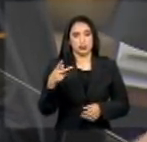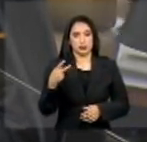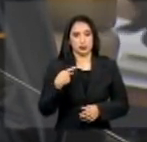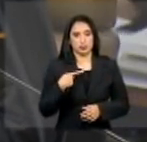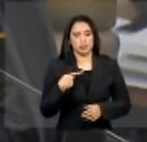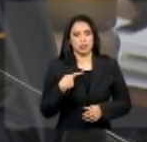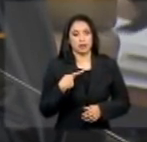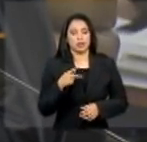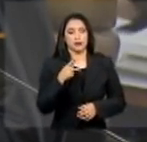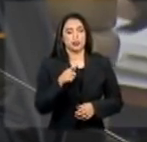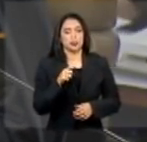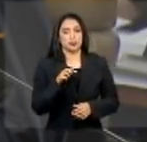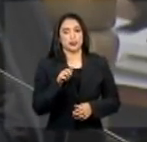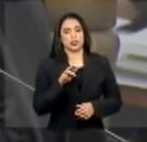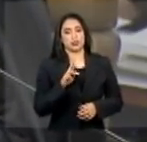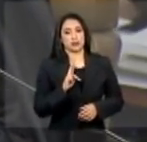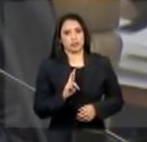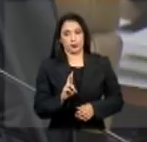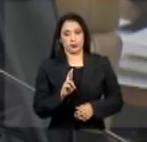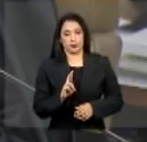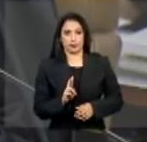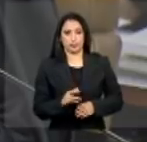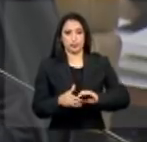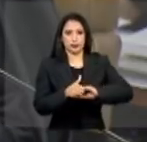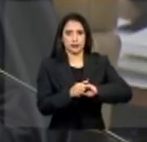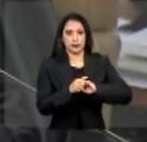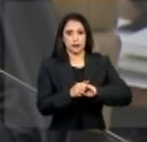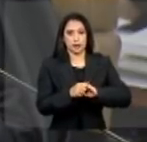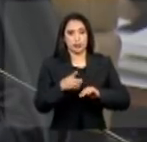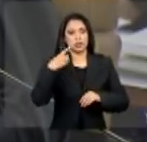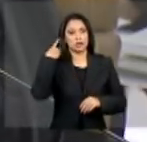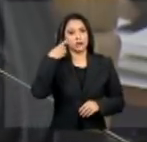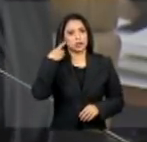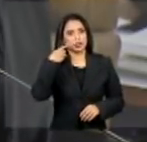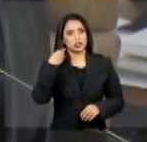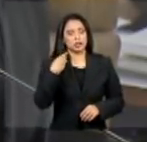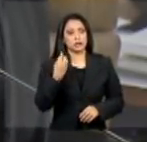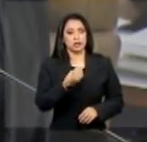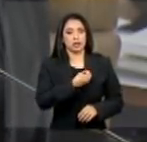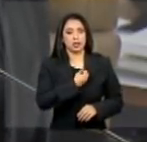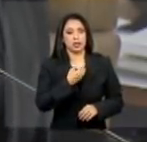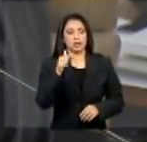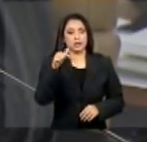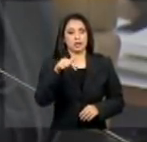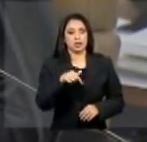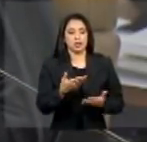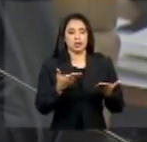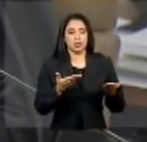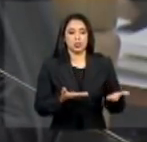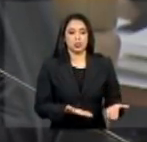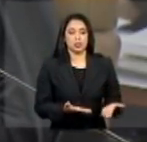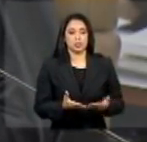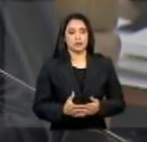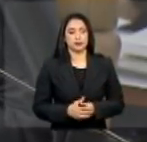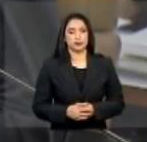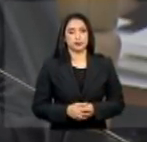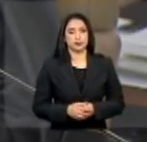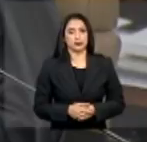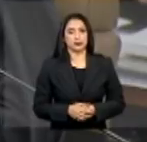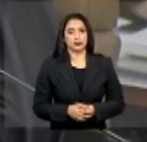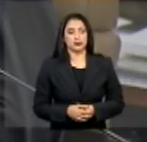geral da república saúde os advogados e advogados presentes e é desde logo